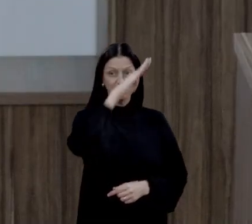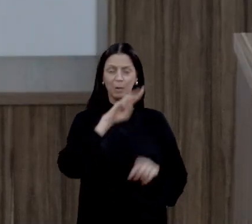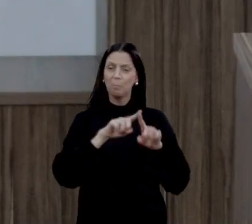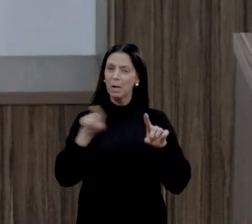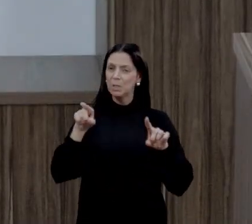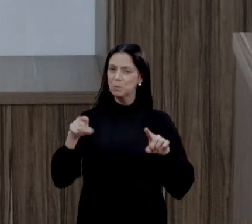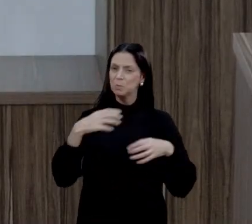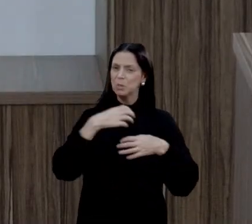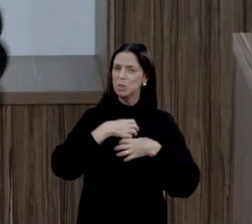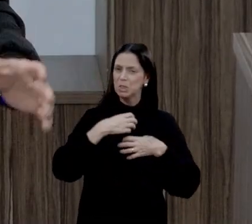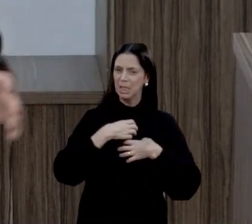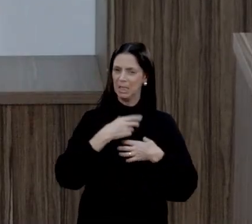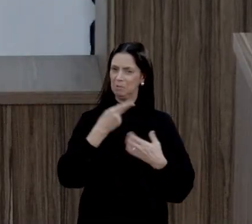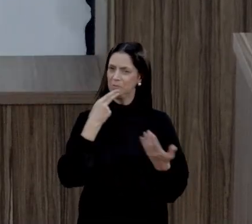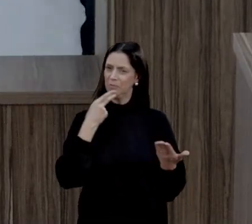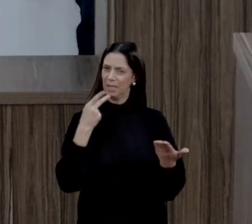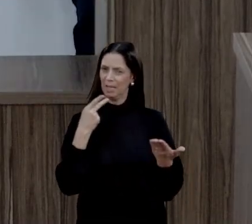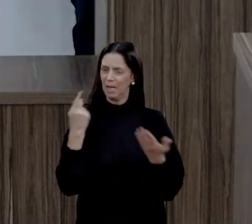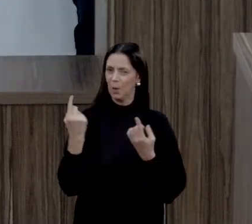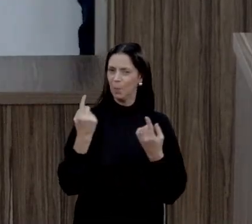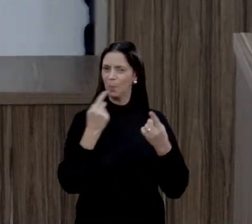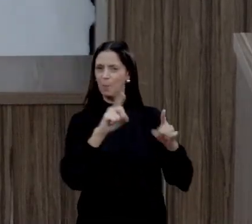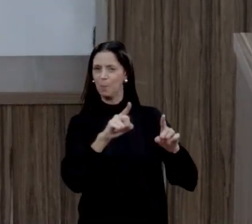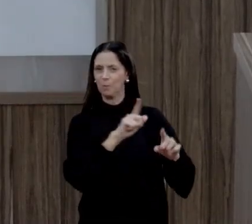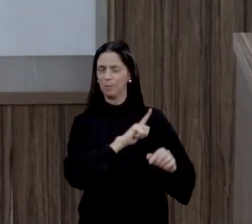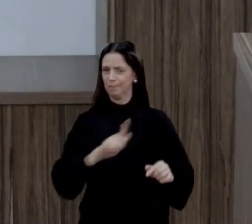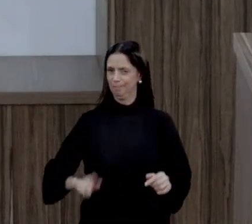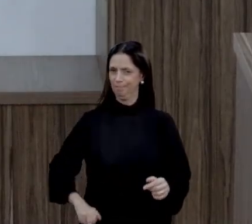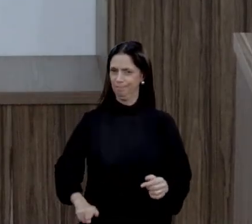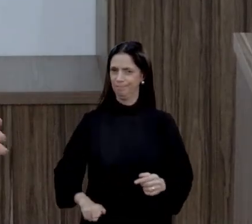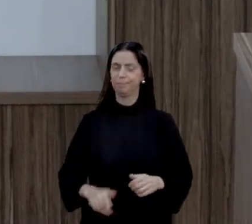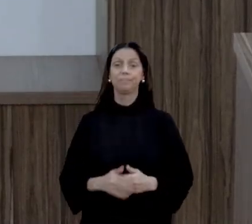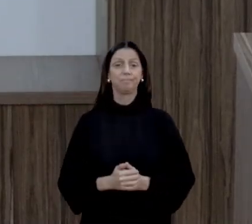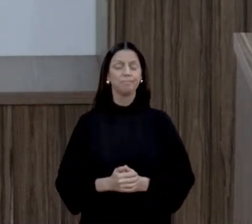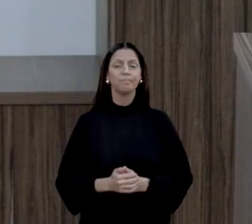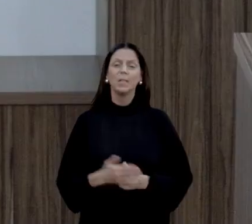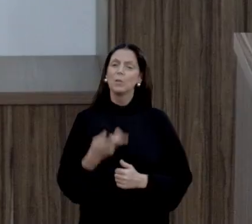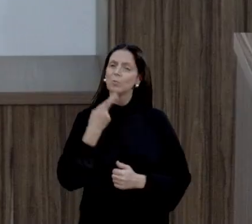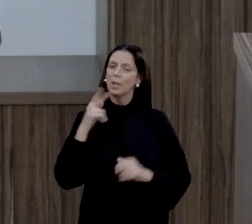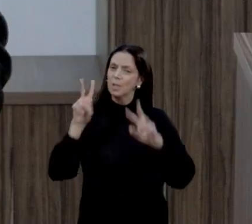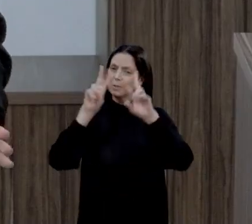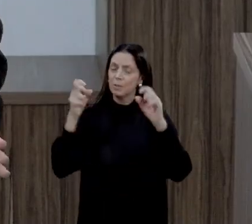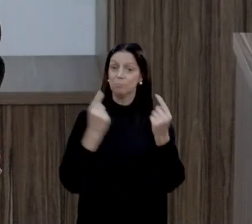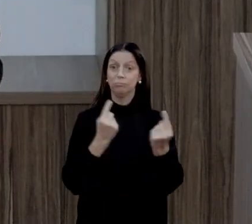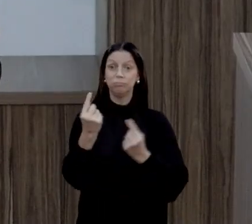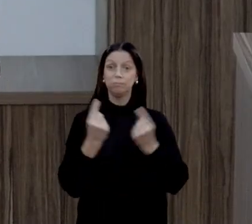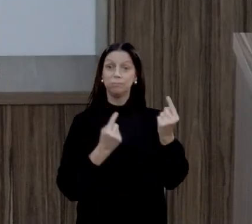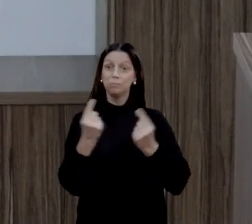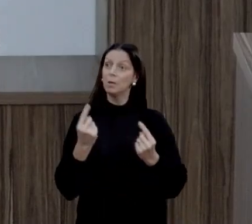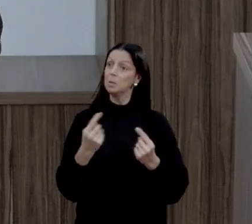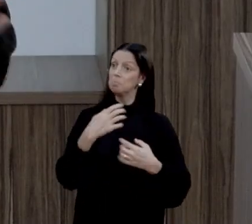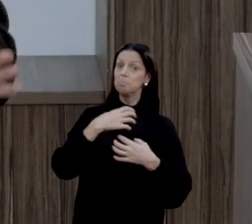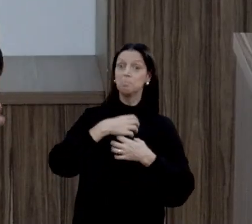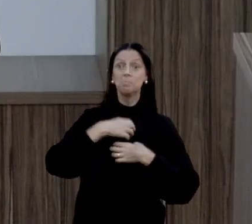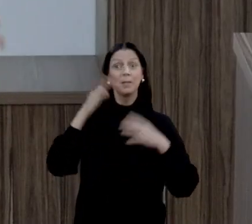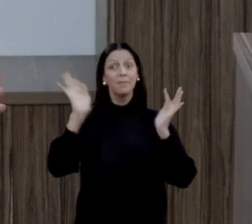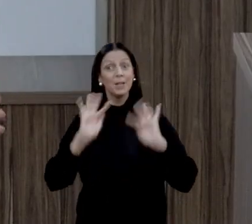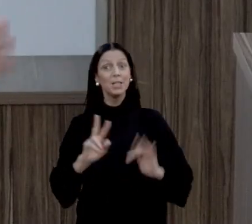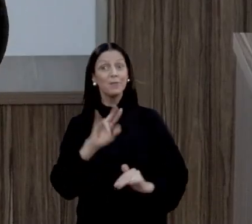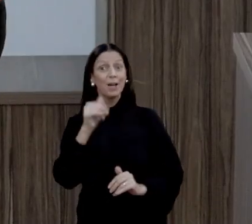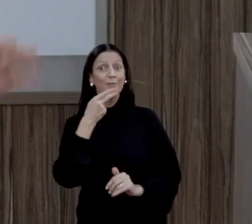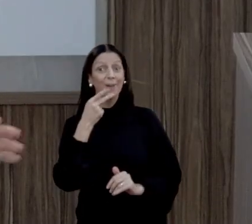ferramentas jocosas. Quando o senhor veio falar aqui sobre rodovia, eu pensei comigo, fiquei feliz. Agora,